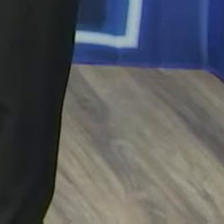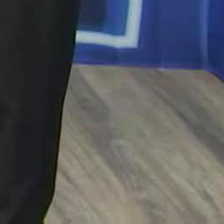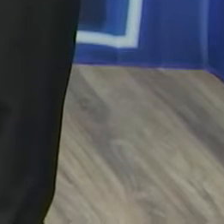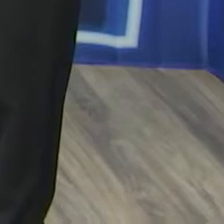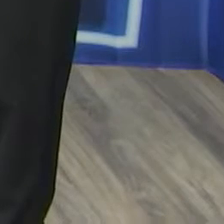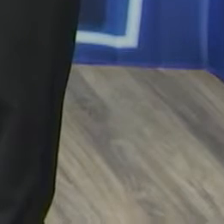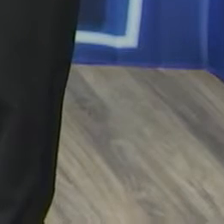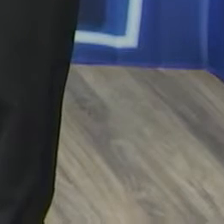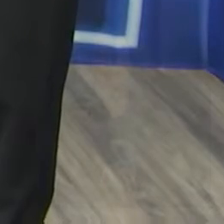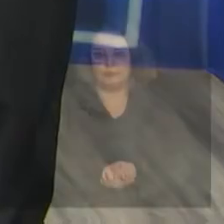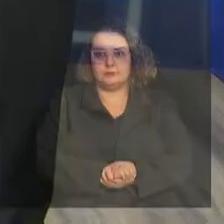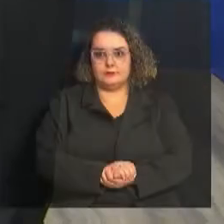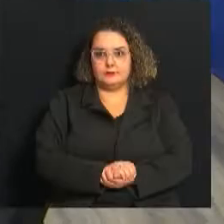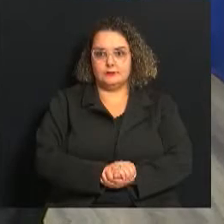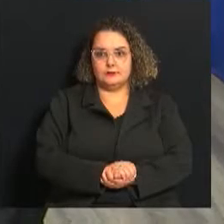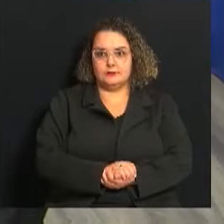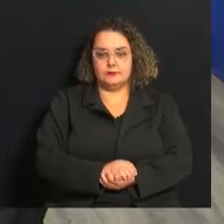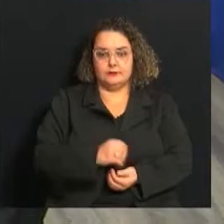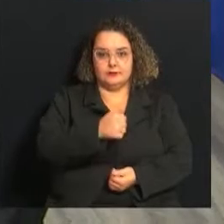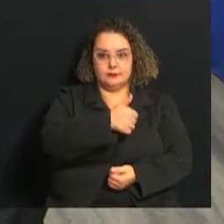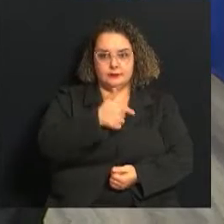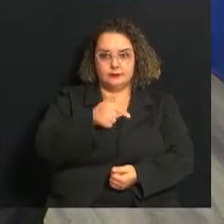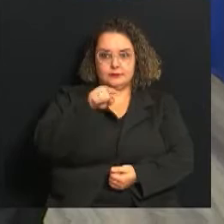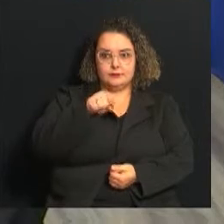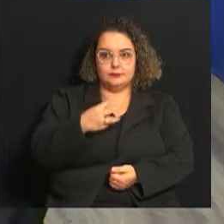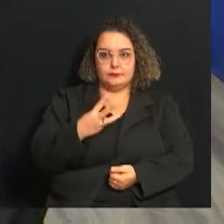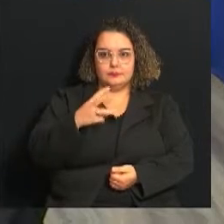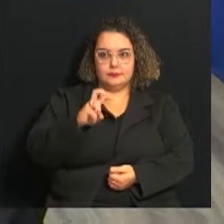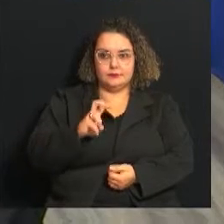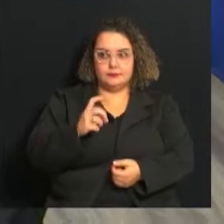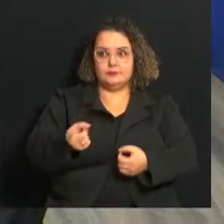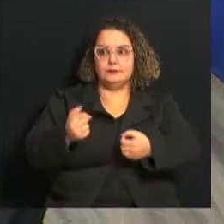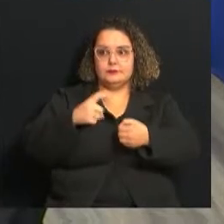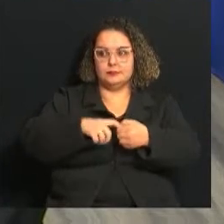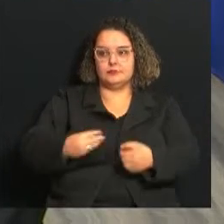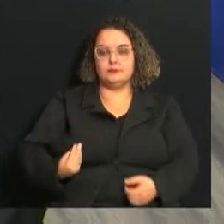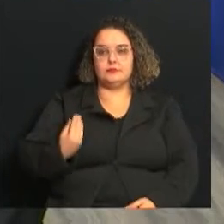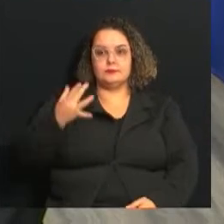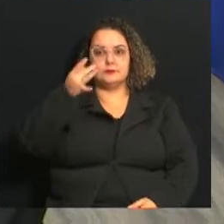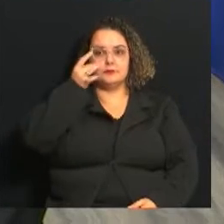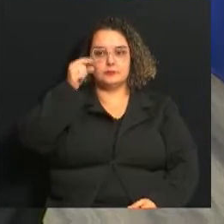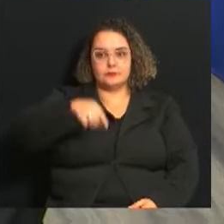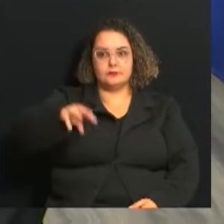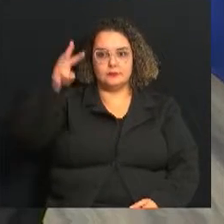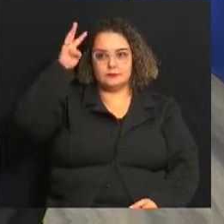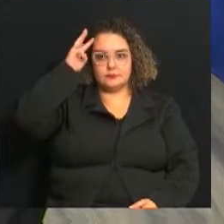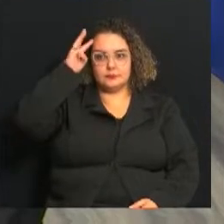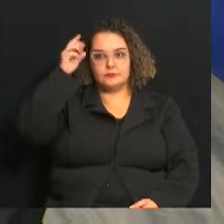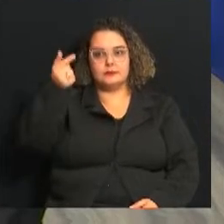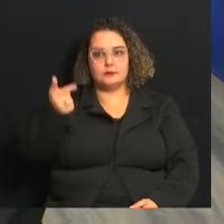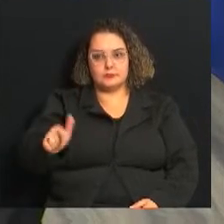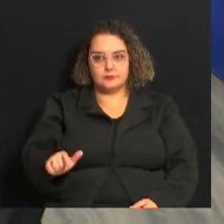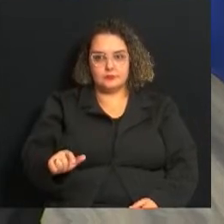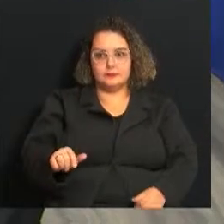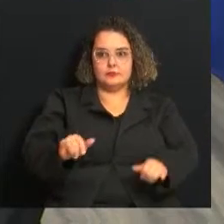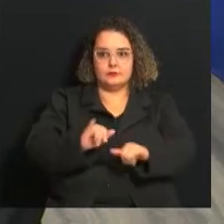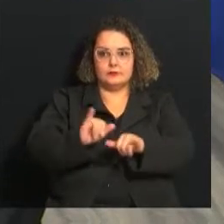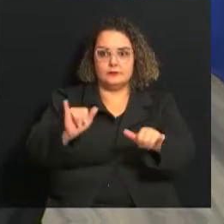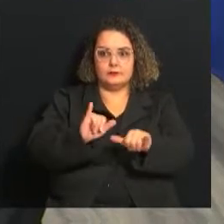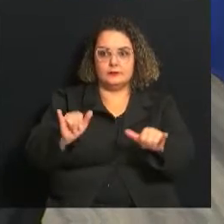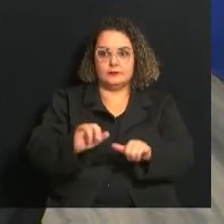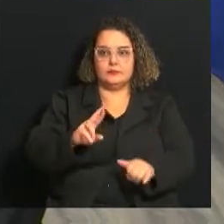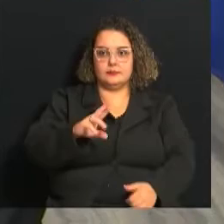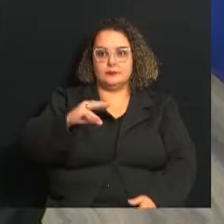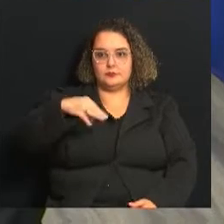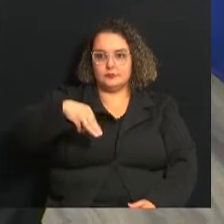Meio-dia e 35, Câmara Notícia de volta ao vivo nesta terça-feira. A gente segue aqui com as notícias da Metrópole de